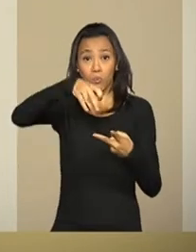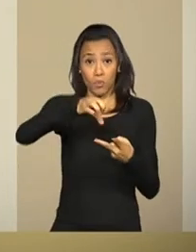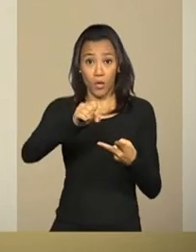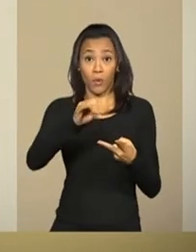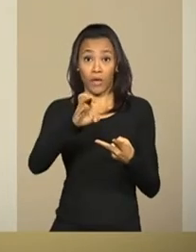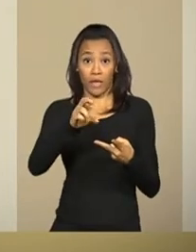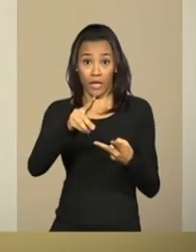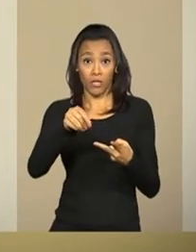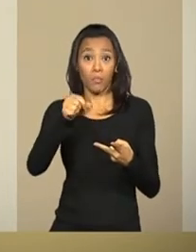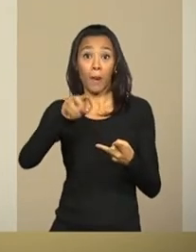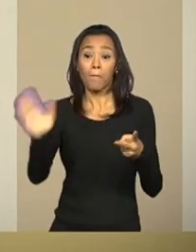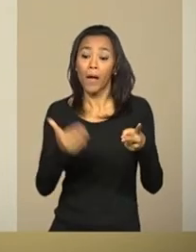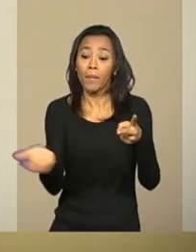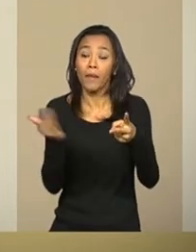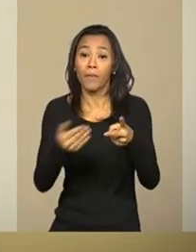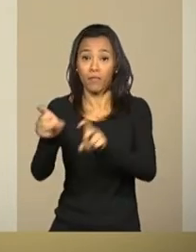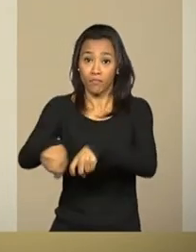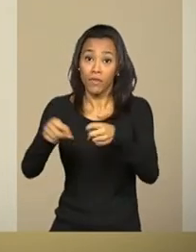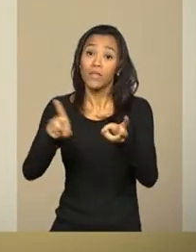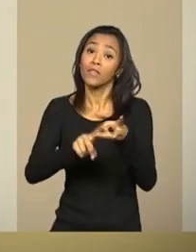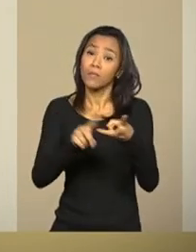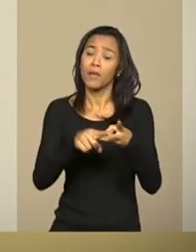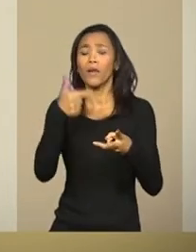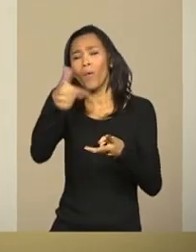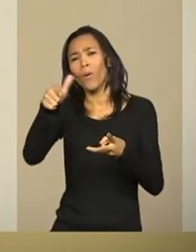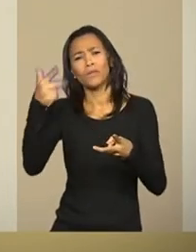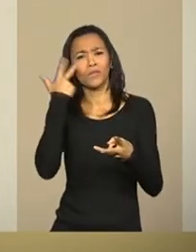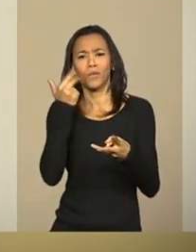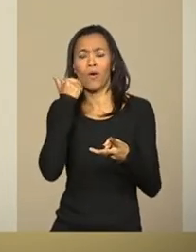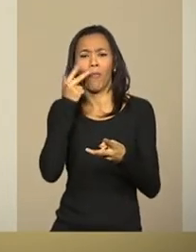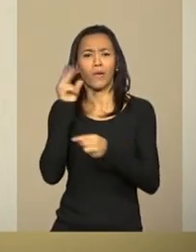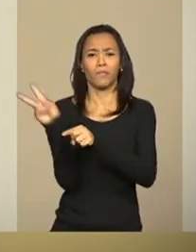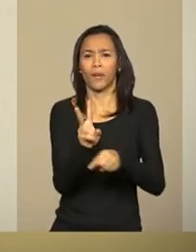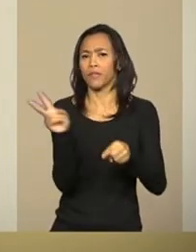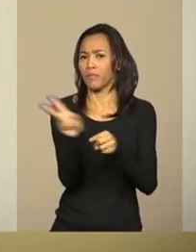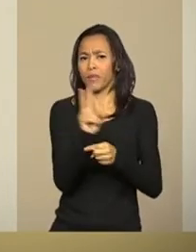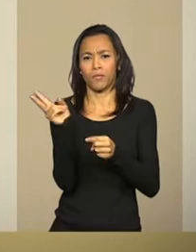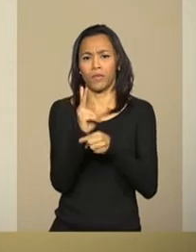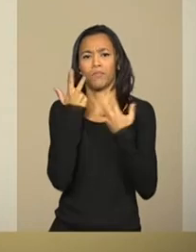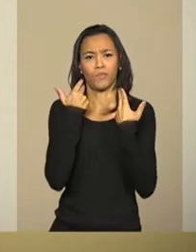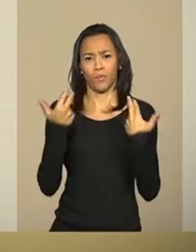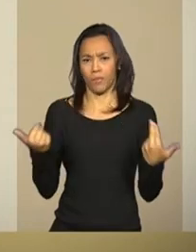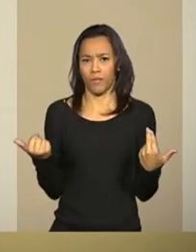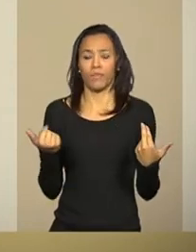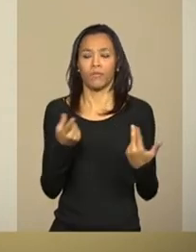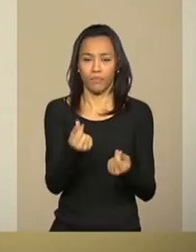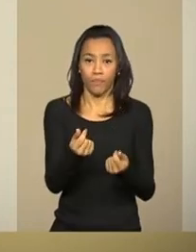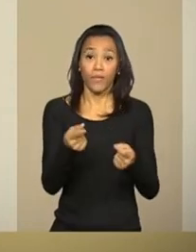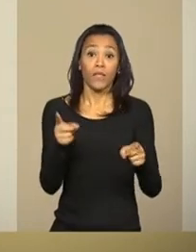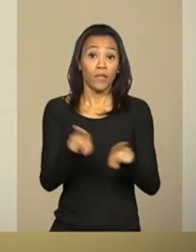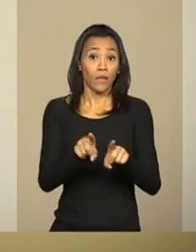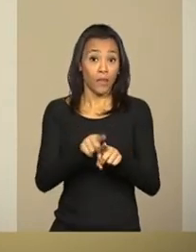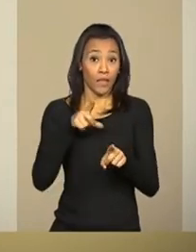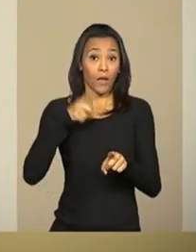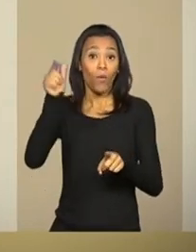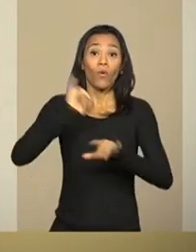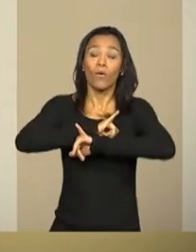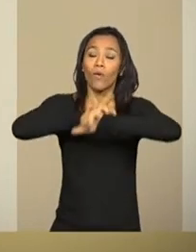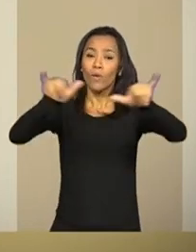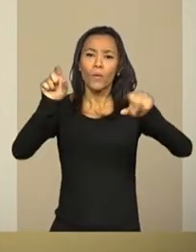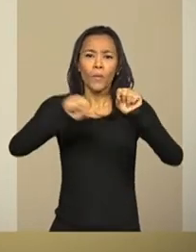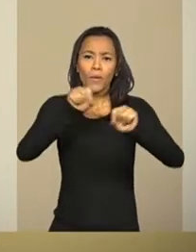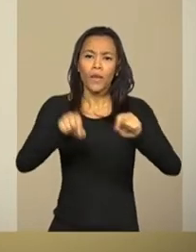produção e, a partir daí, o acesso às linhas normais de financiamento de custeio e investimento. Agora há uma grande novidade.